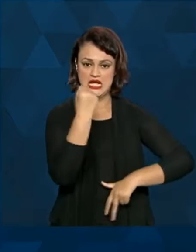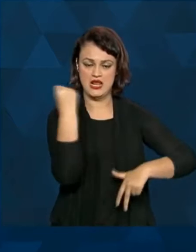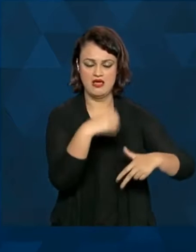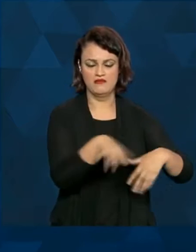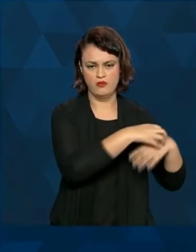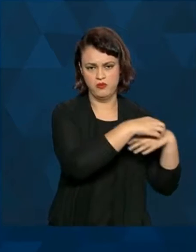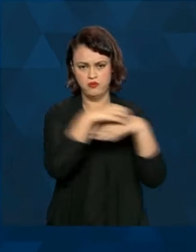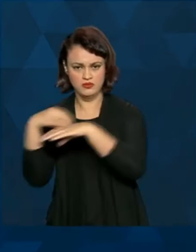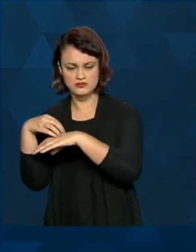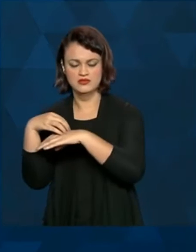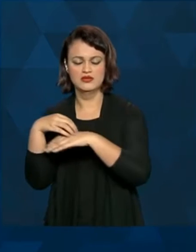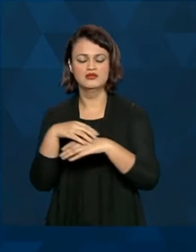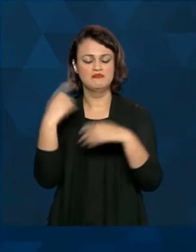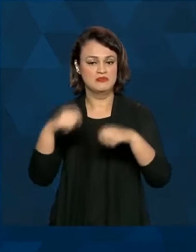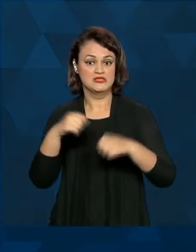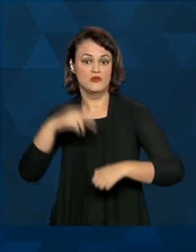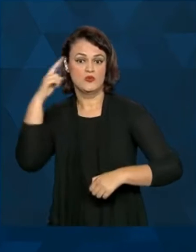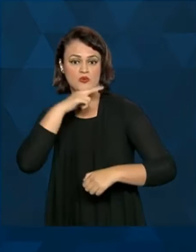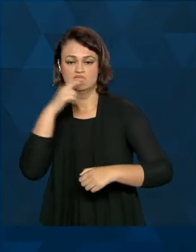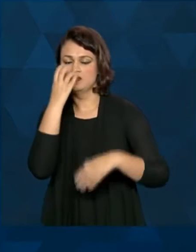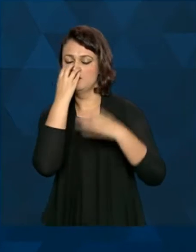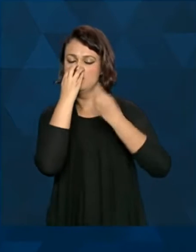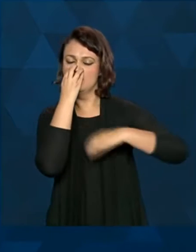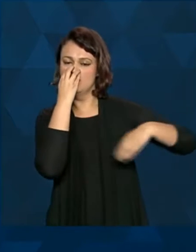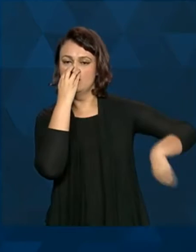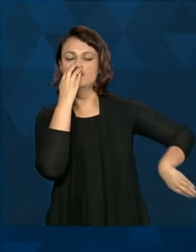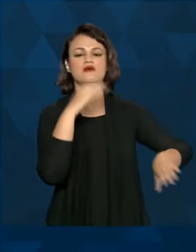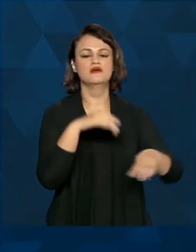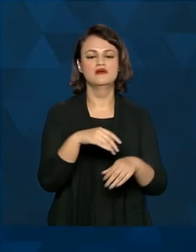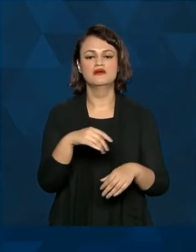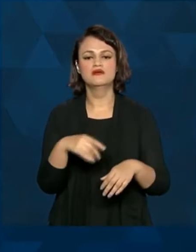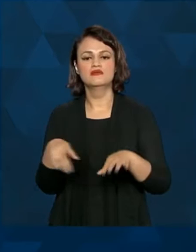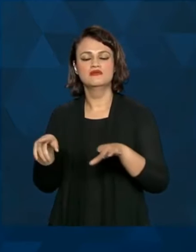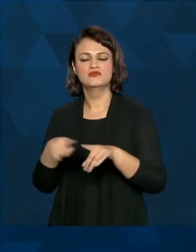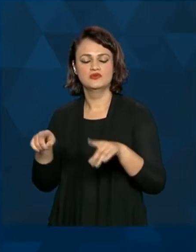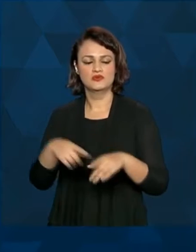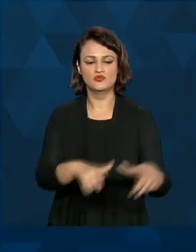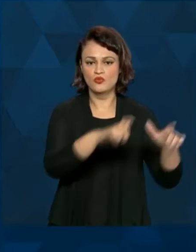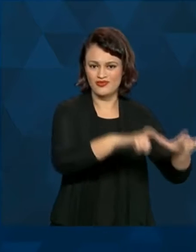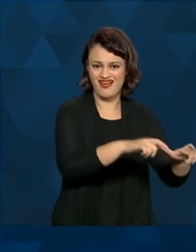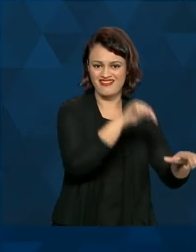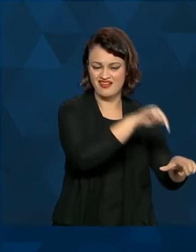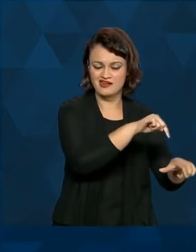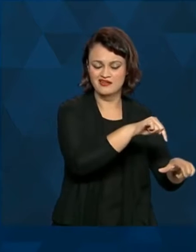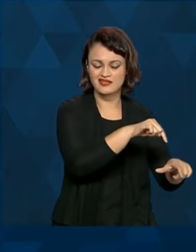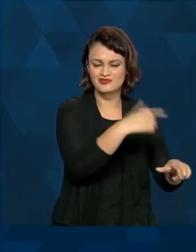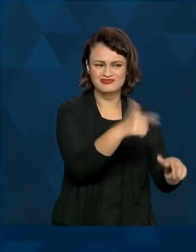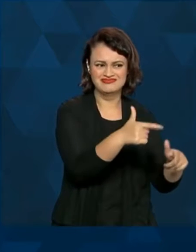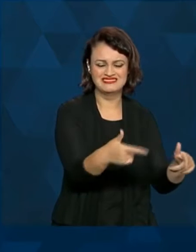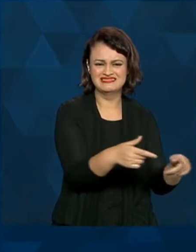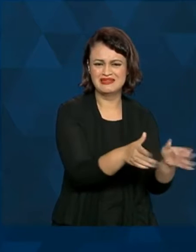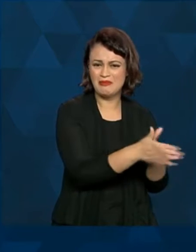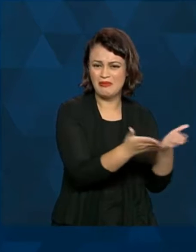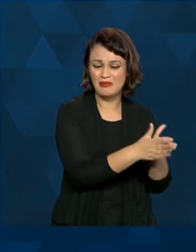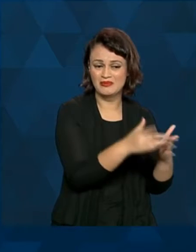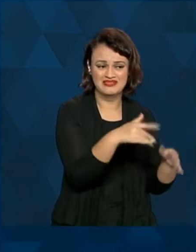grave, no qual ele necessite de suporte ventilatório, de uma área onde não há os recursos